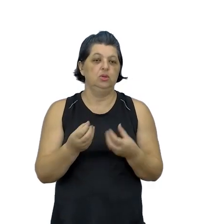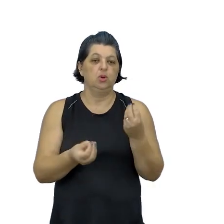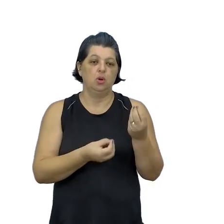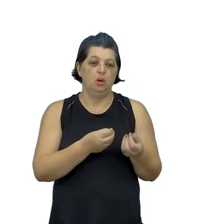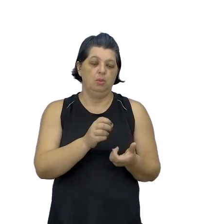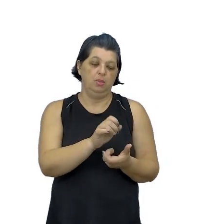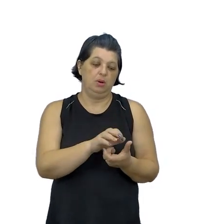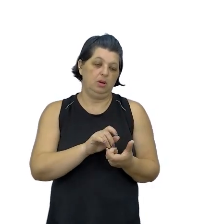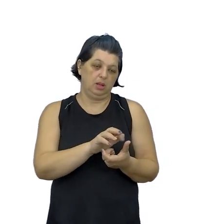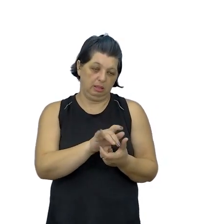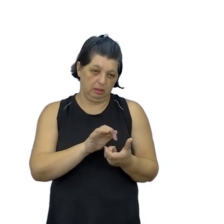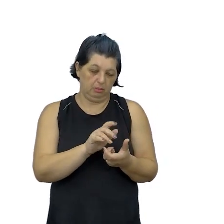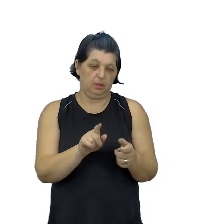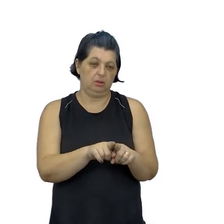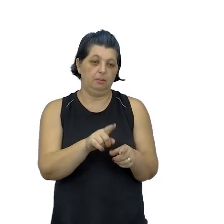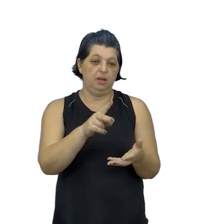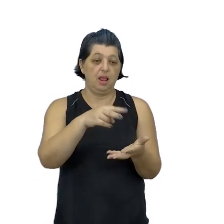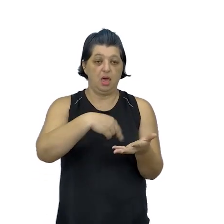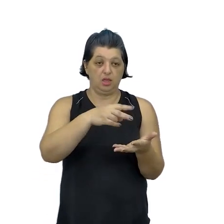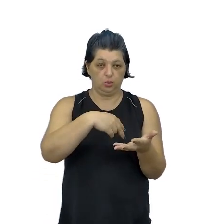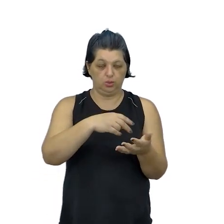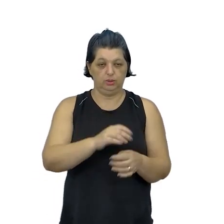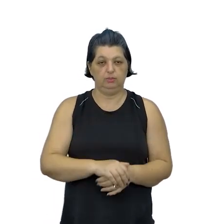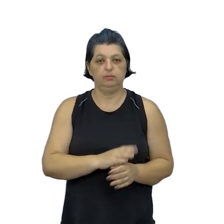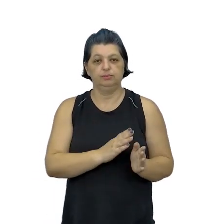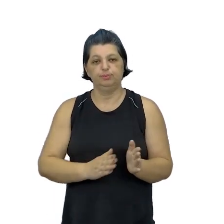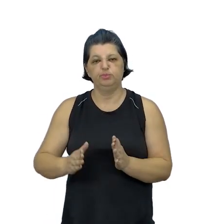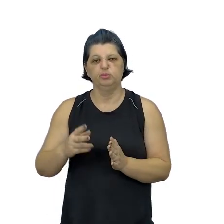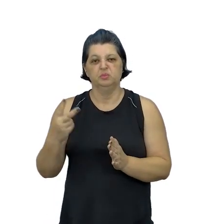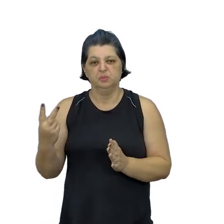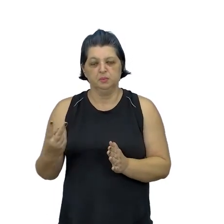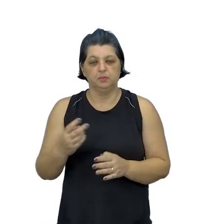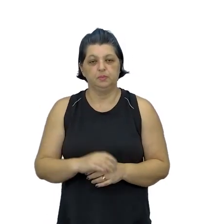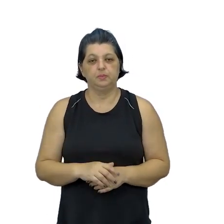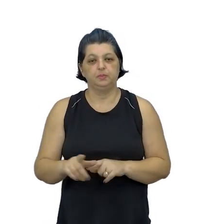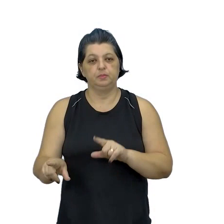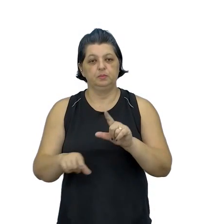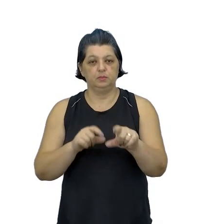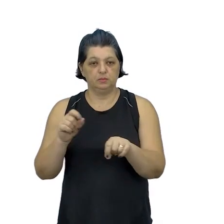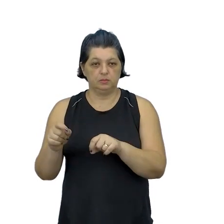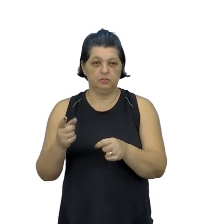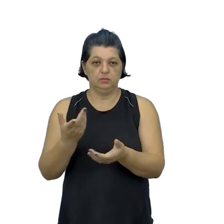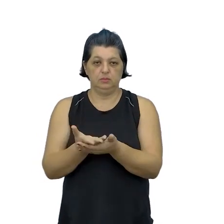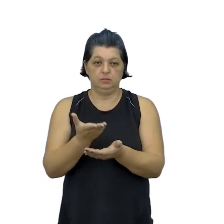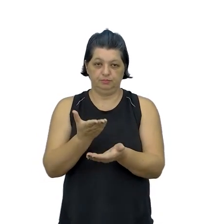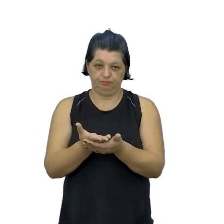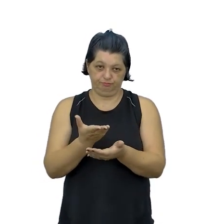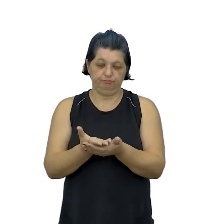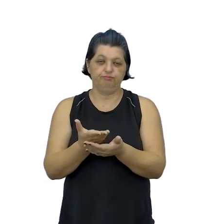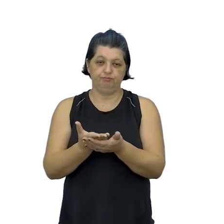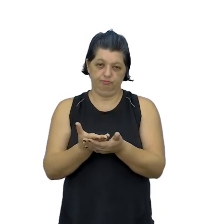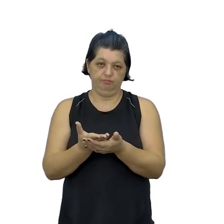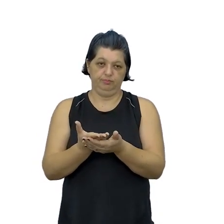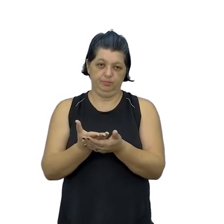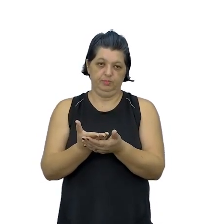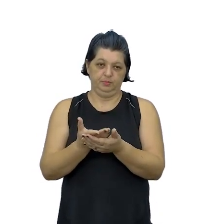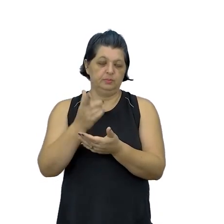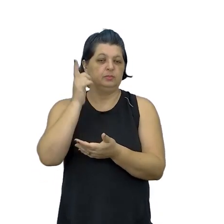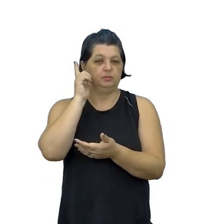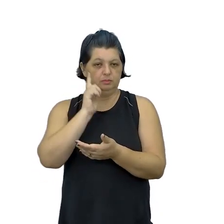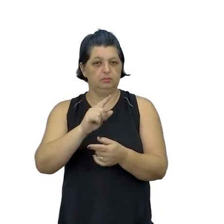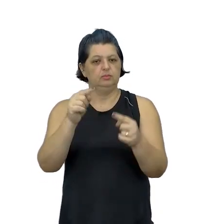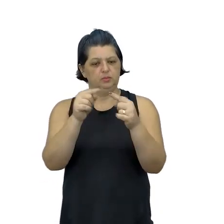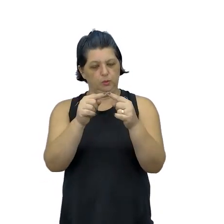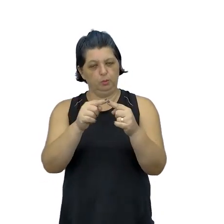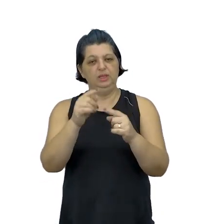e à leitura. Segunda etapa, selecionar as aulas que atendam às